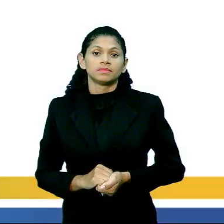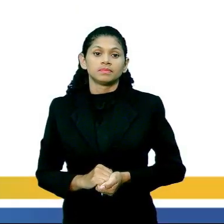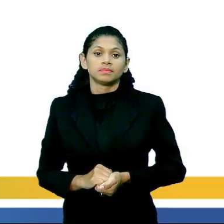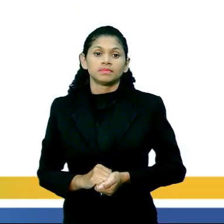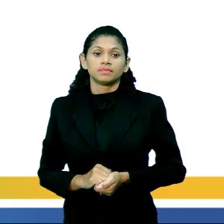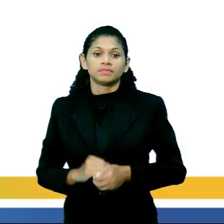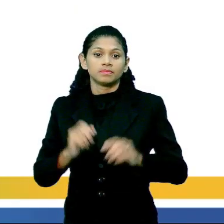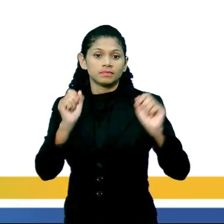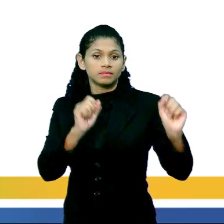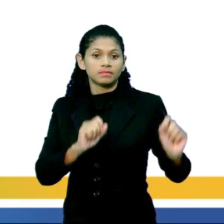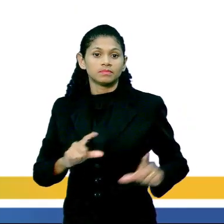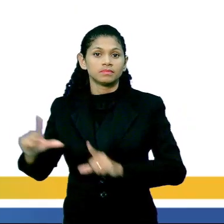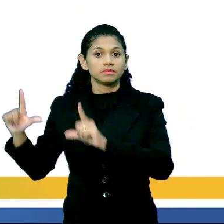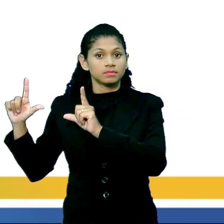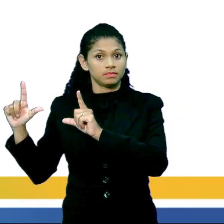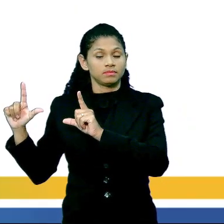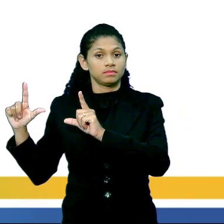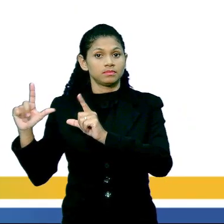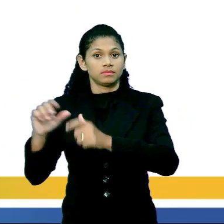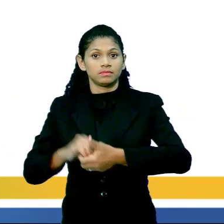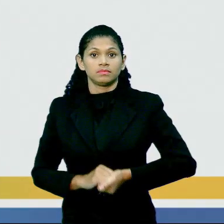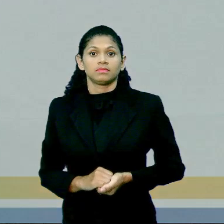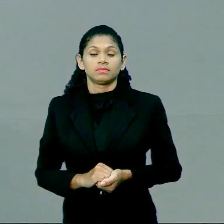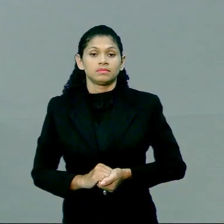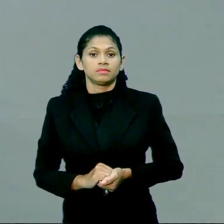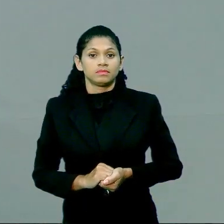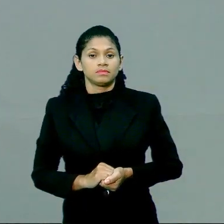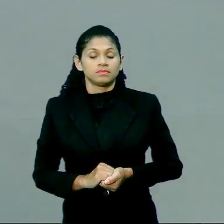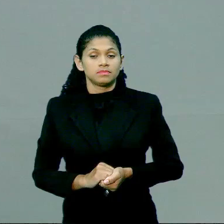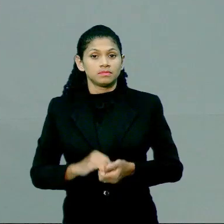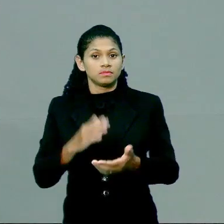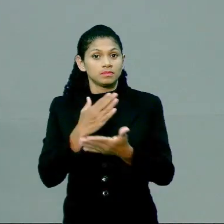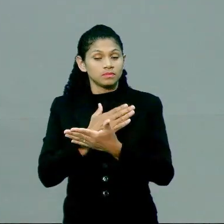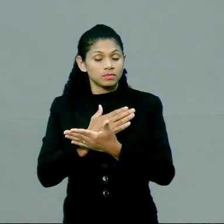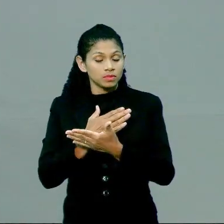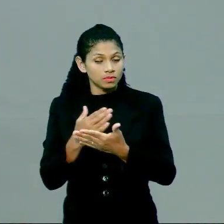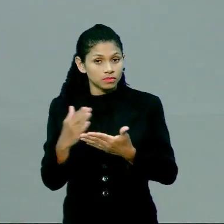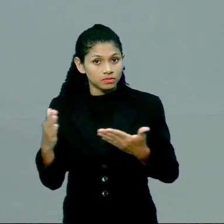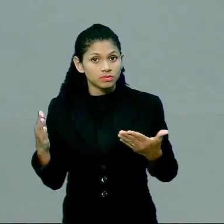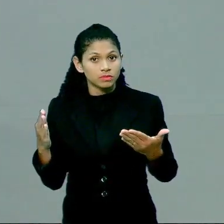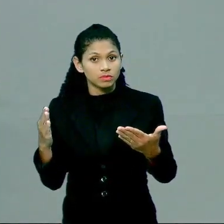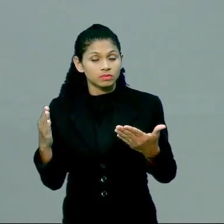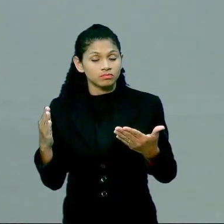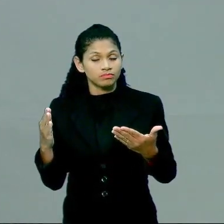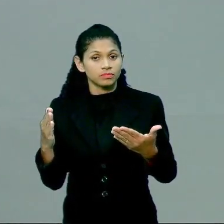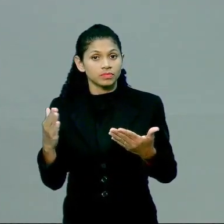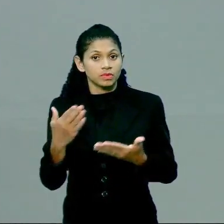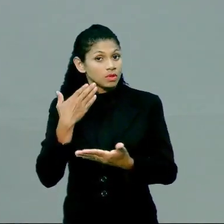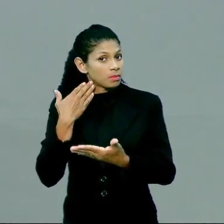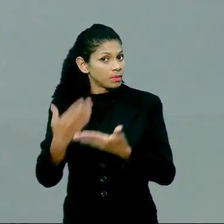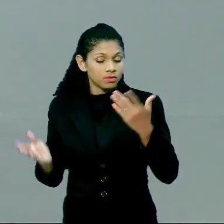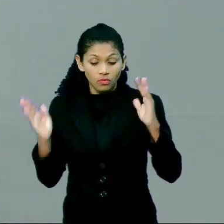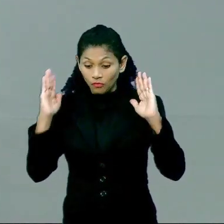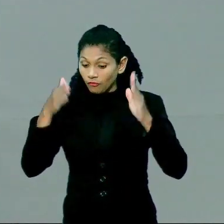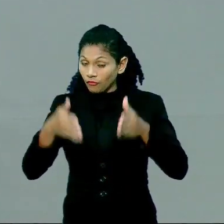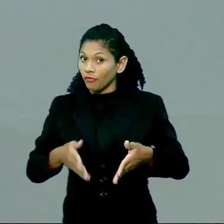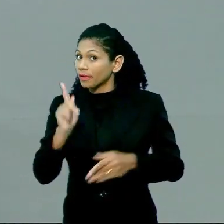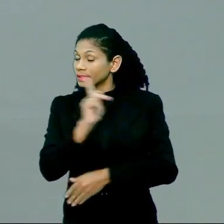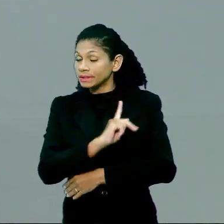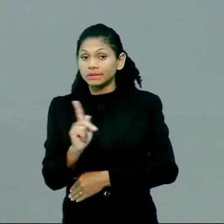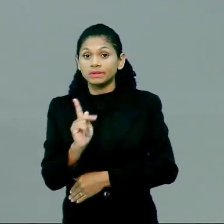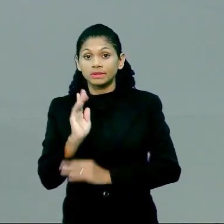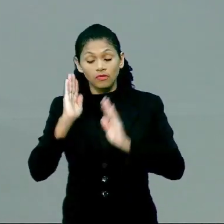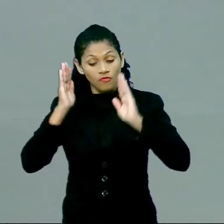slide na tela a gente lembrando sempre começa aqui né Não vamos perder o foco nosso foco é o